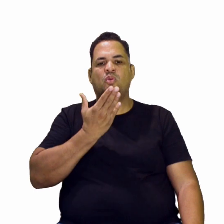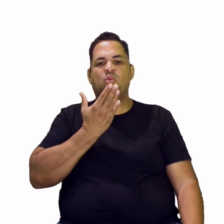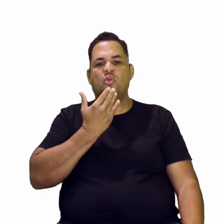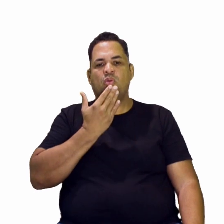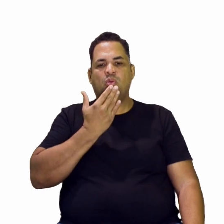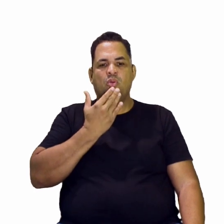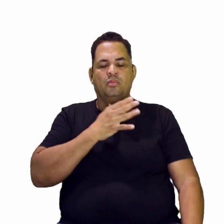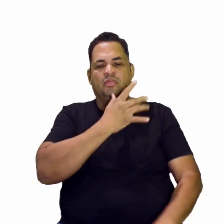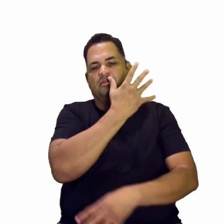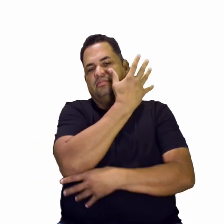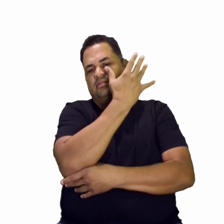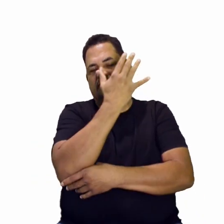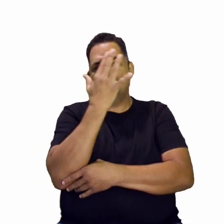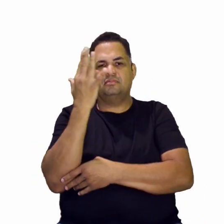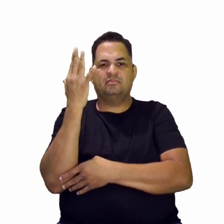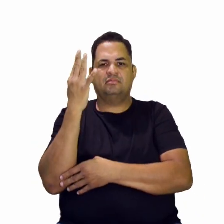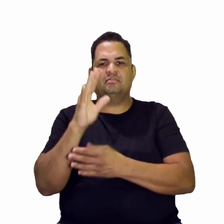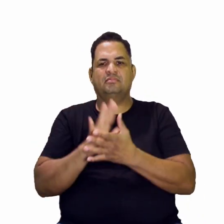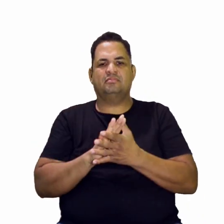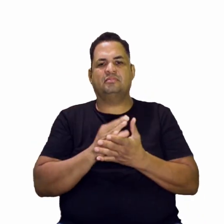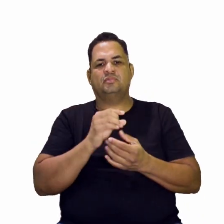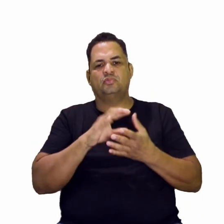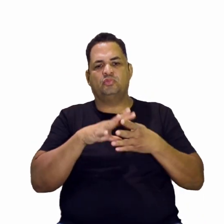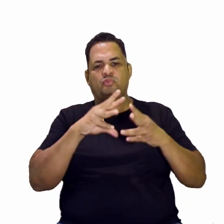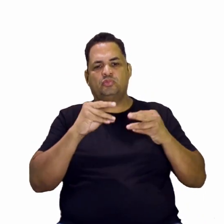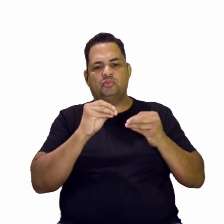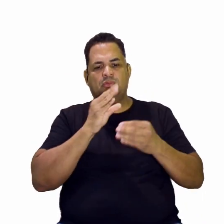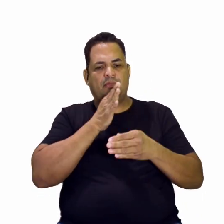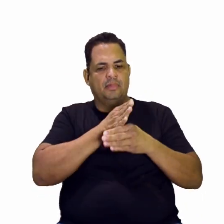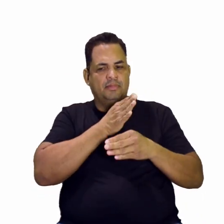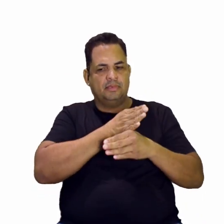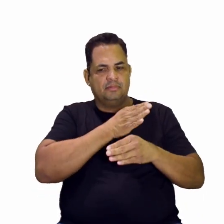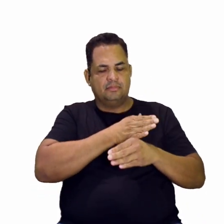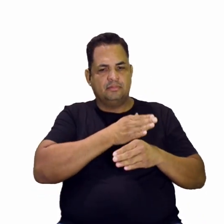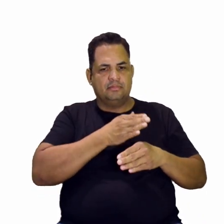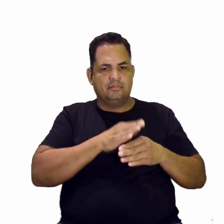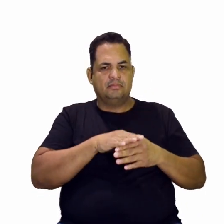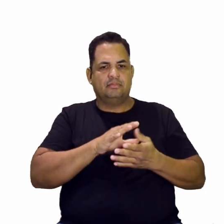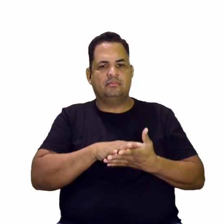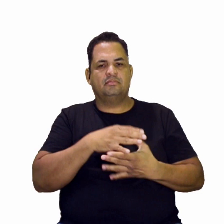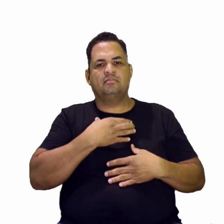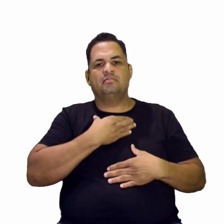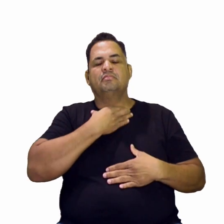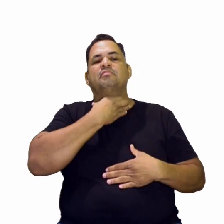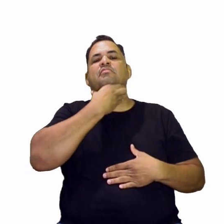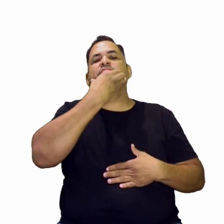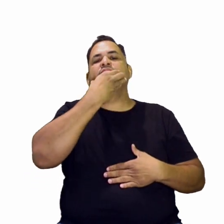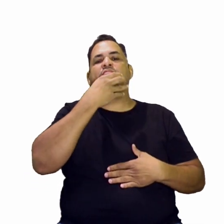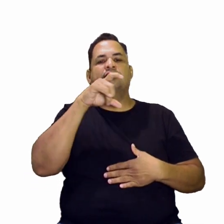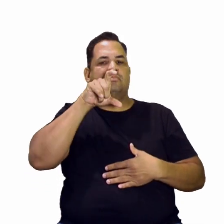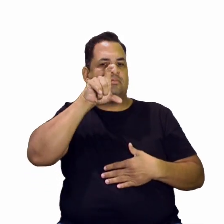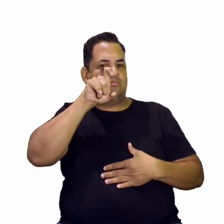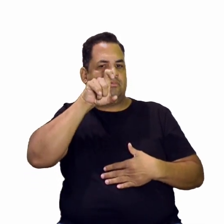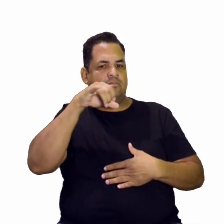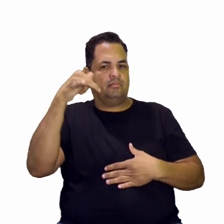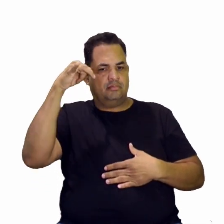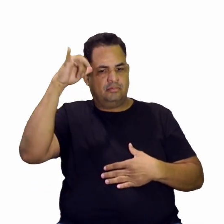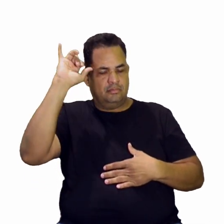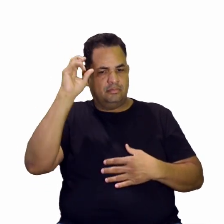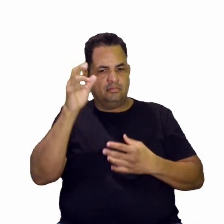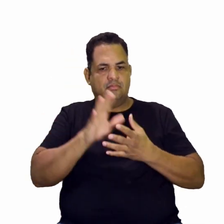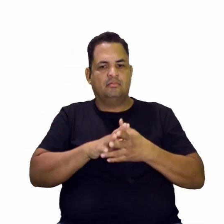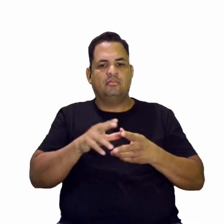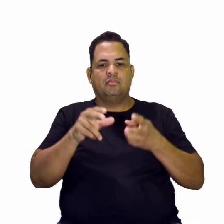comem vegetais inteiros ou em partes, né? Como as girafas, as araras, o boi e